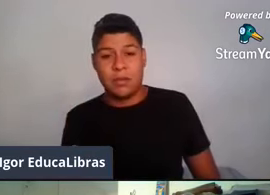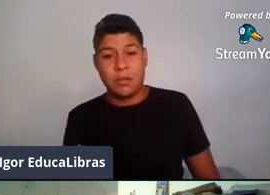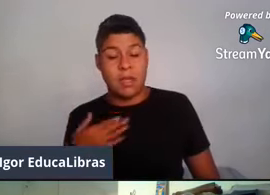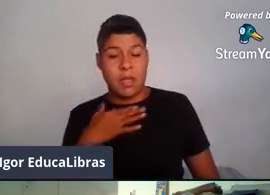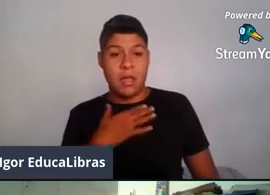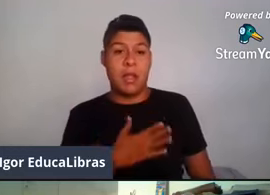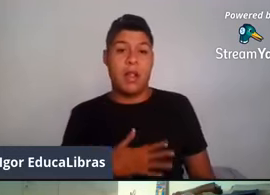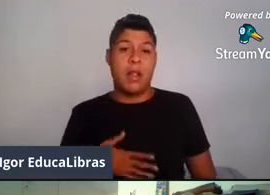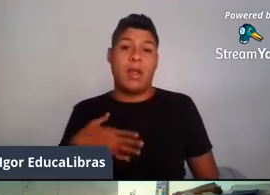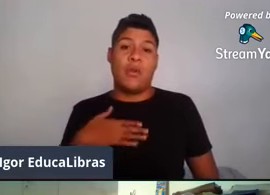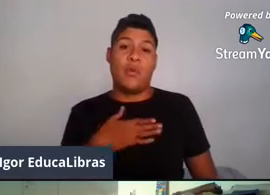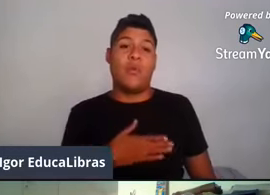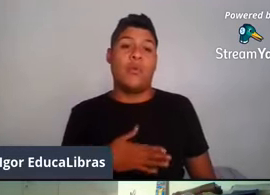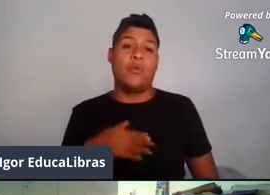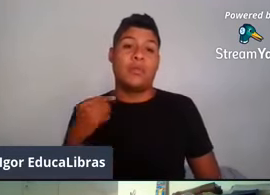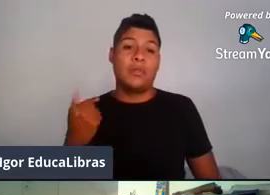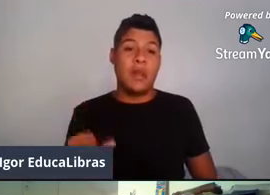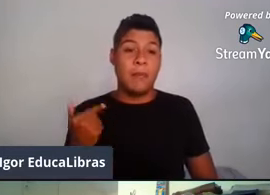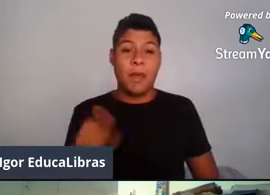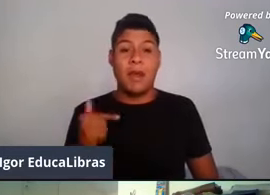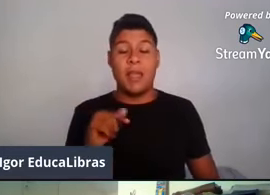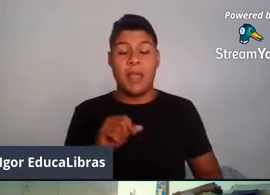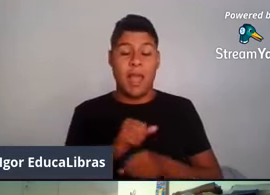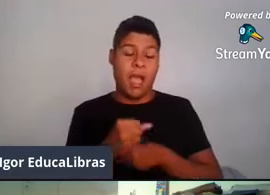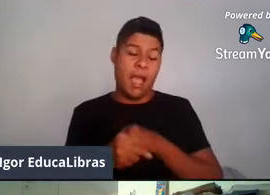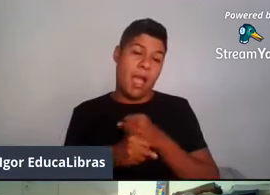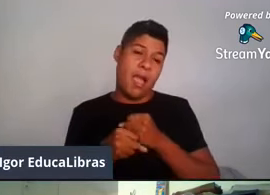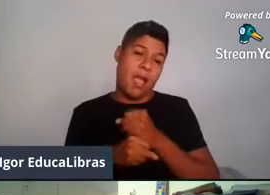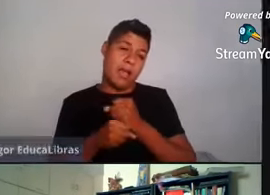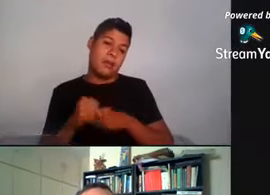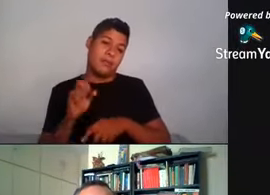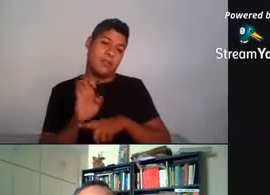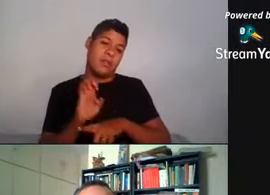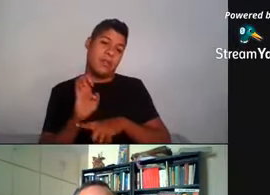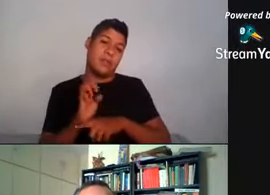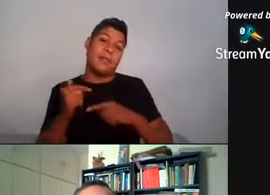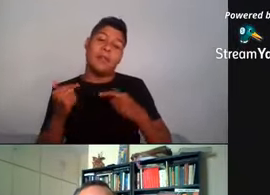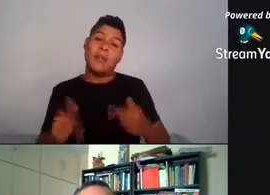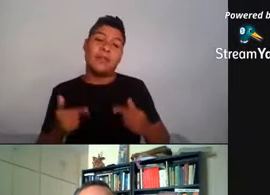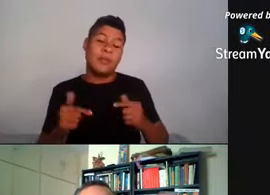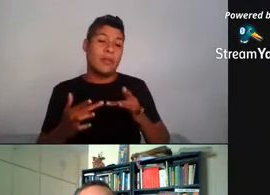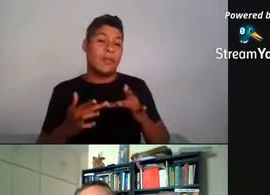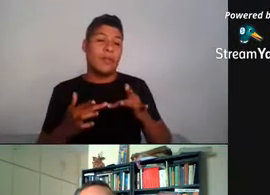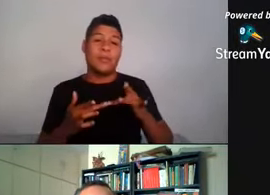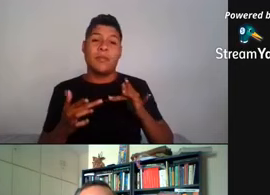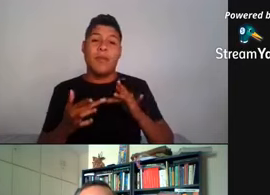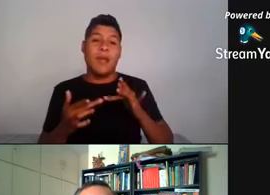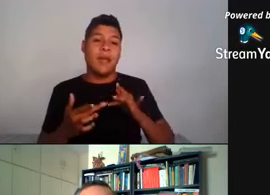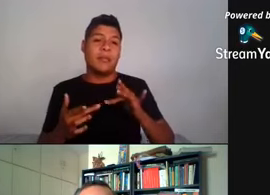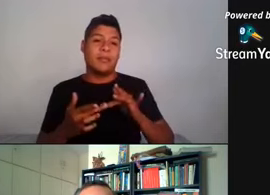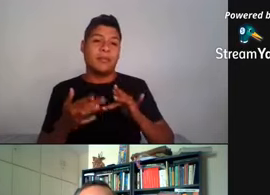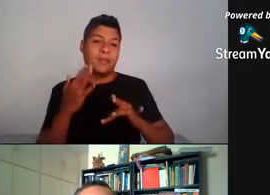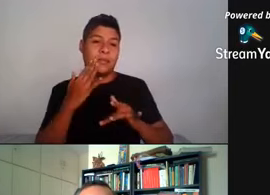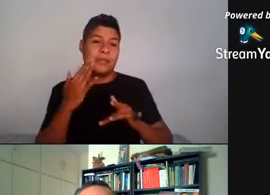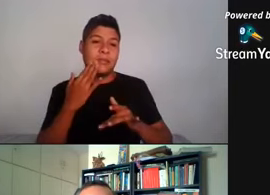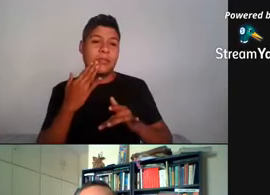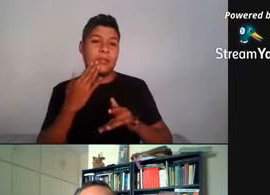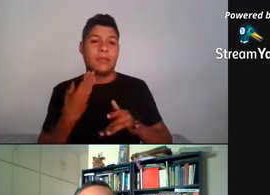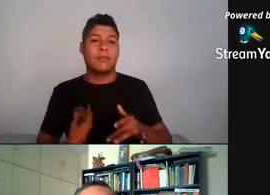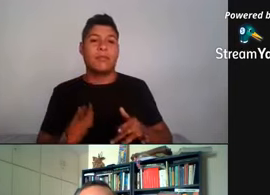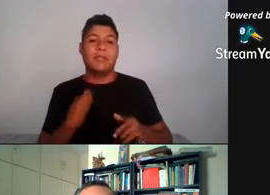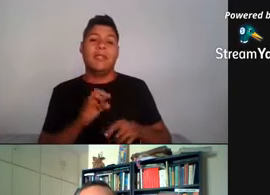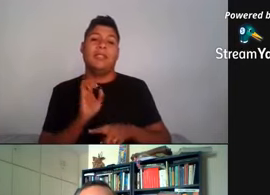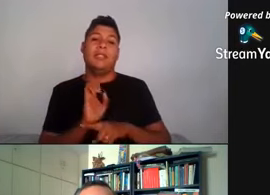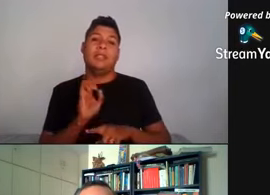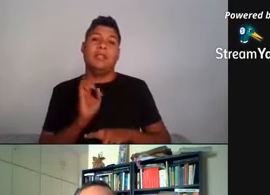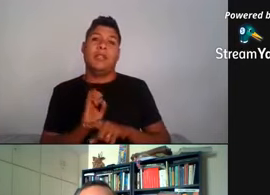muito, né, eu trabalhei muitos anos para o Estado, e a gente não tinha esse contato tão próximo, né, você sabe disso, no Estado